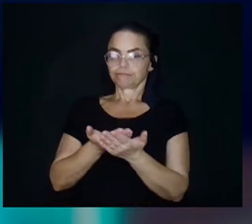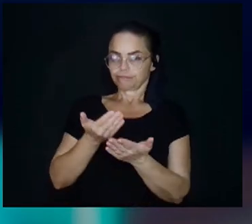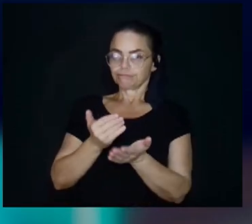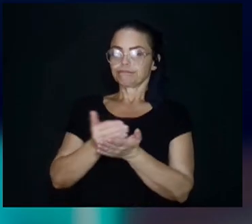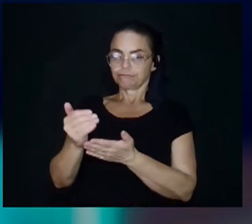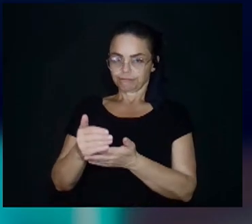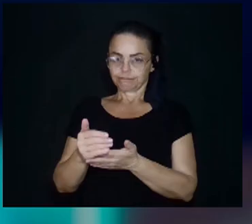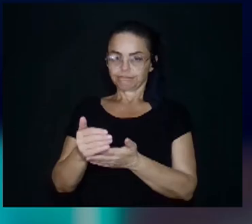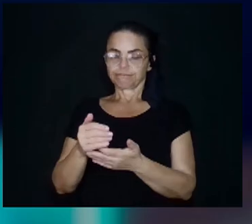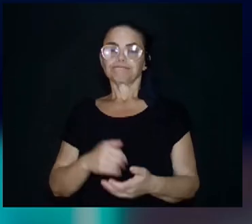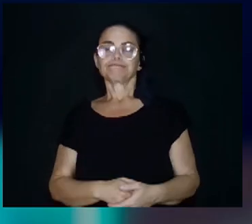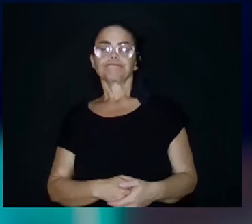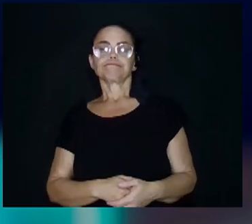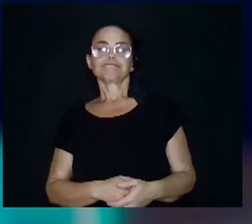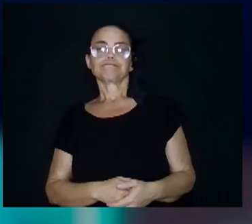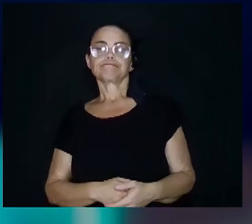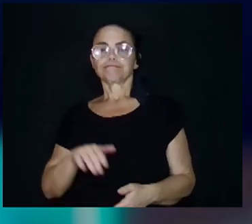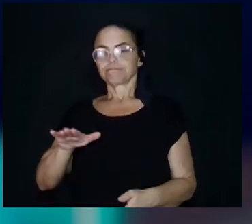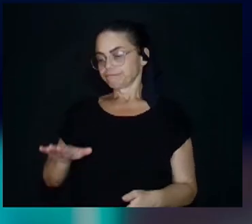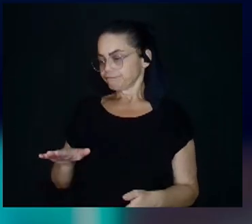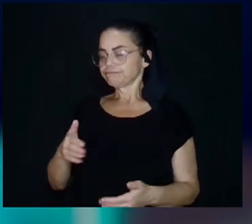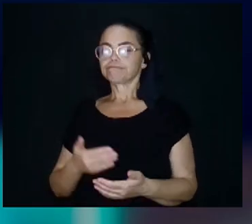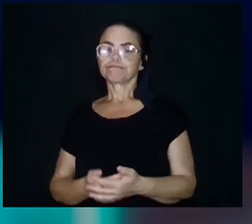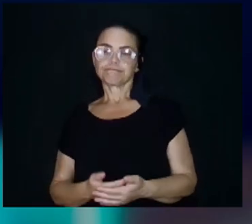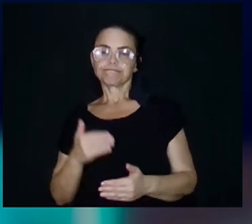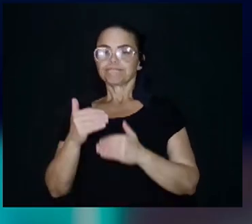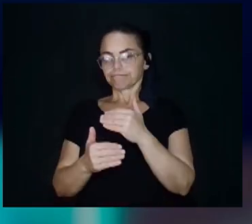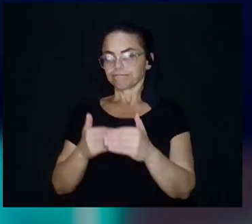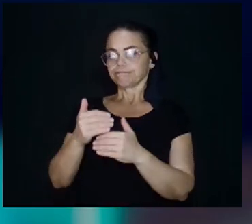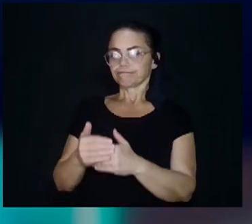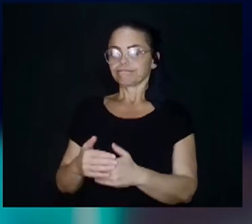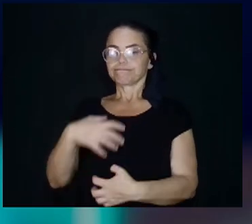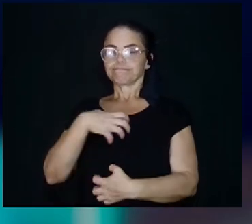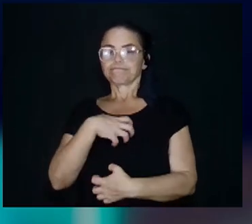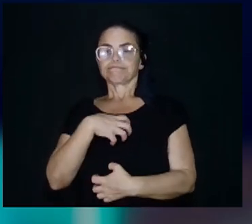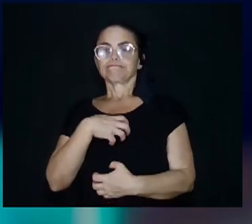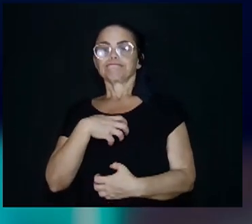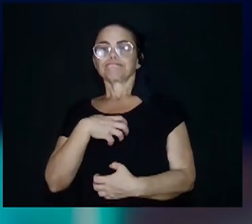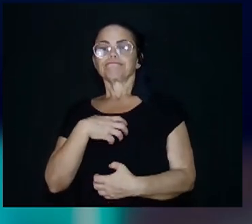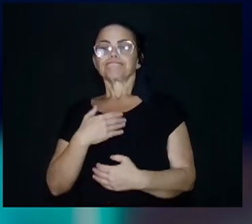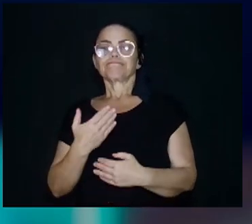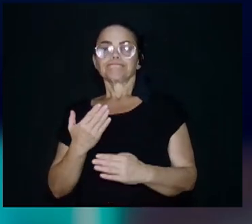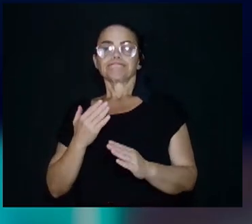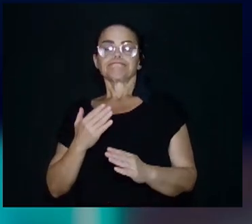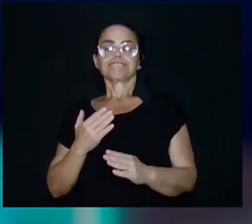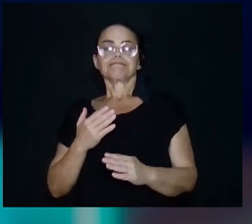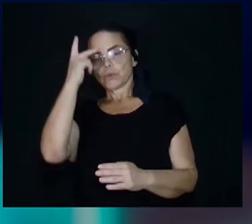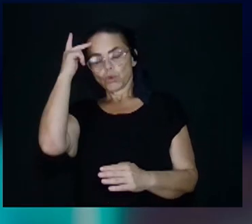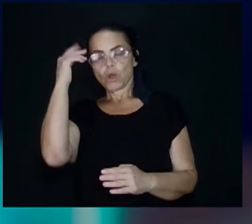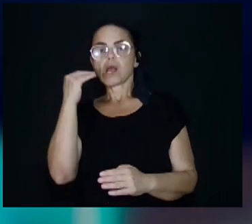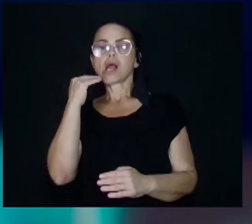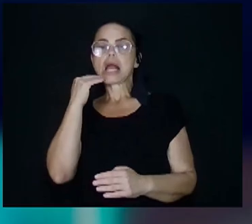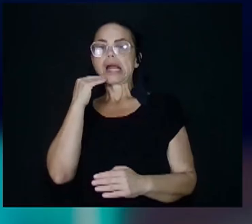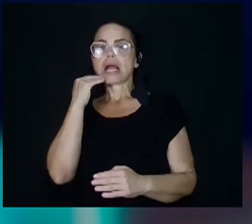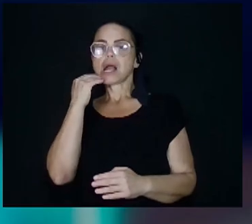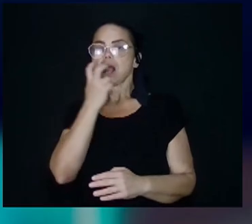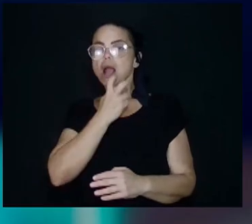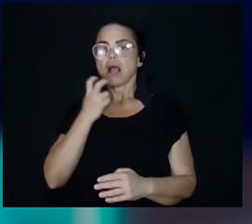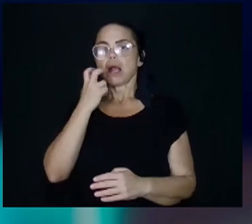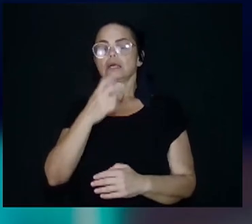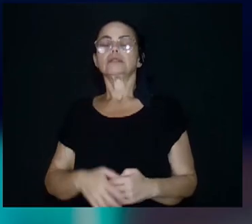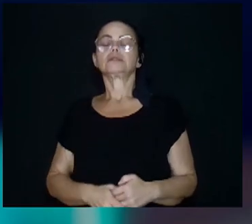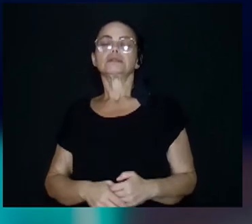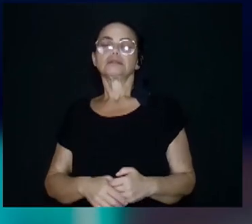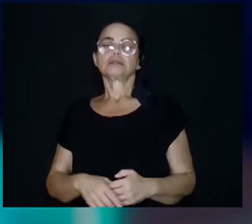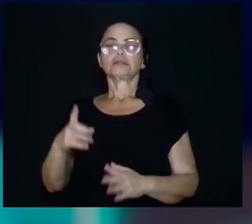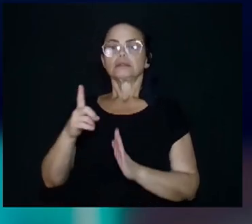estava começando ainda estava me descobrindo enquanto pessoa que gagueja. Algumas décadas depois, 20 anos depois,